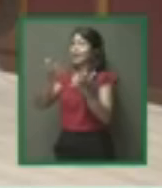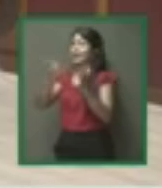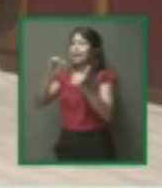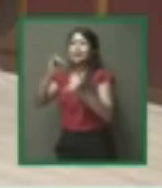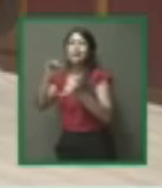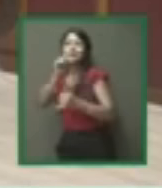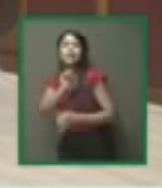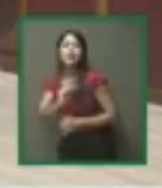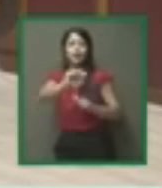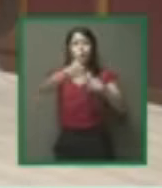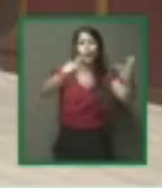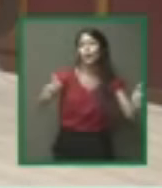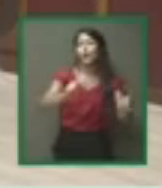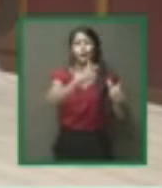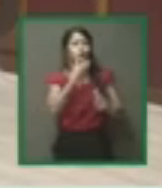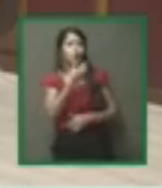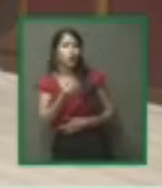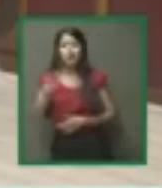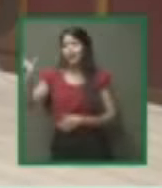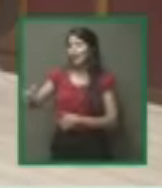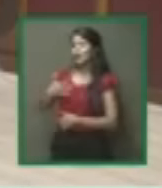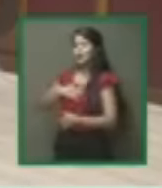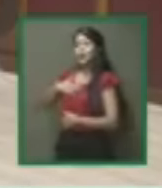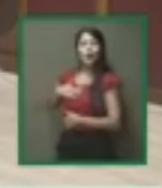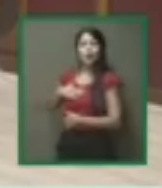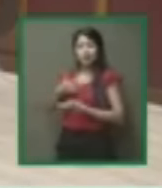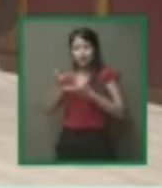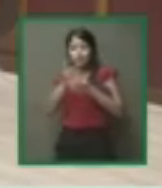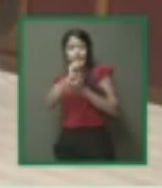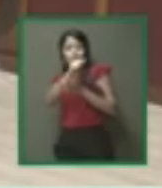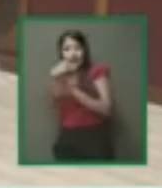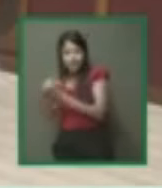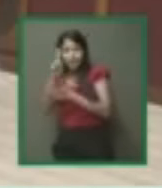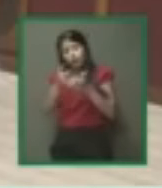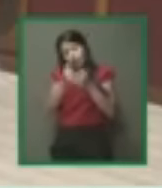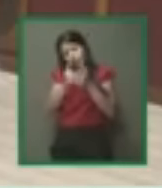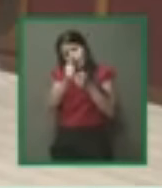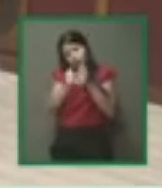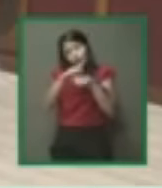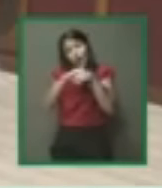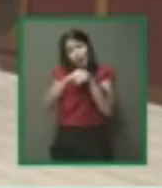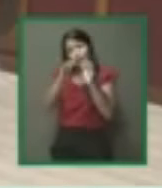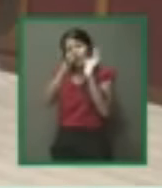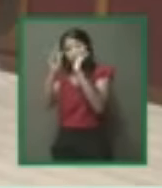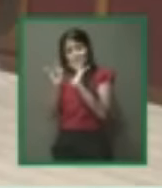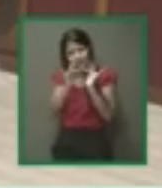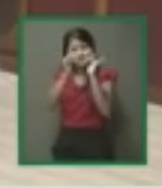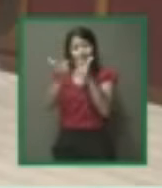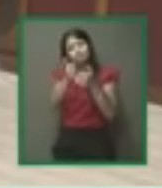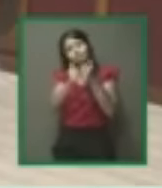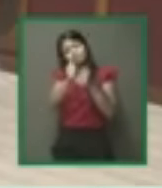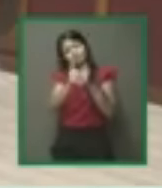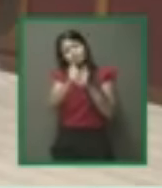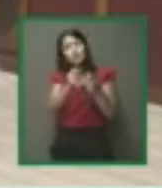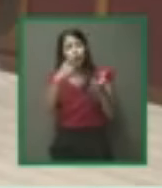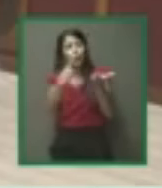com outras pessoas. O Arthur gostava de entrar em aplicativos como o Bate-Papo da UOL, aplicativo do Grindr, né? Esses aplicativos